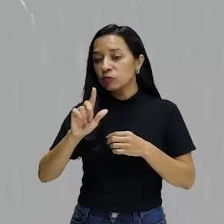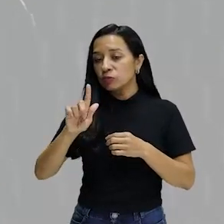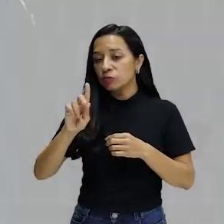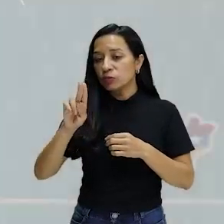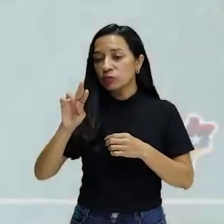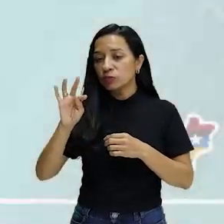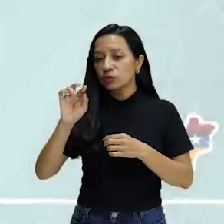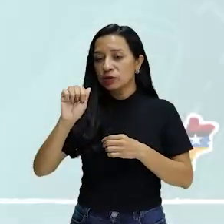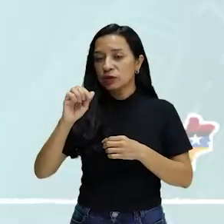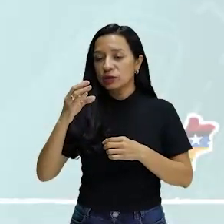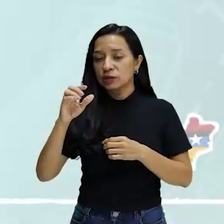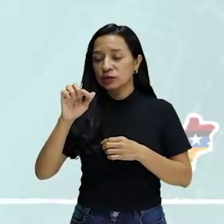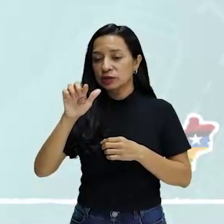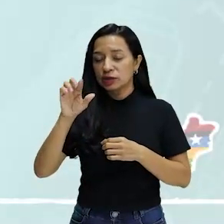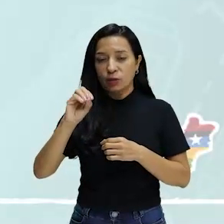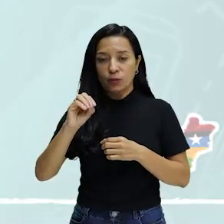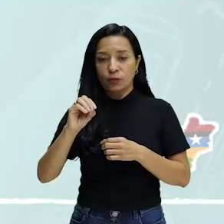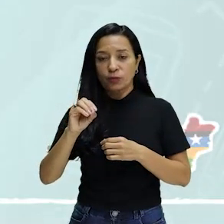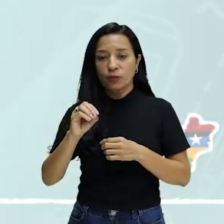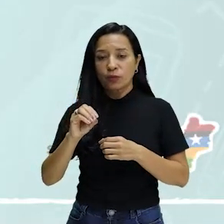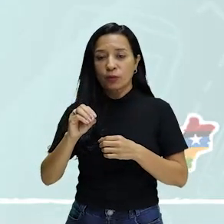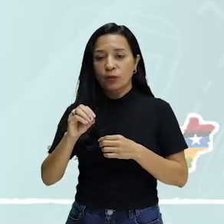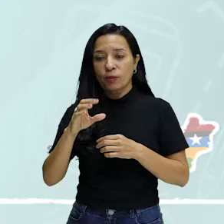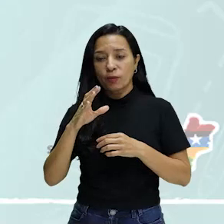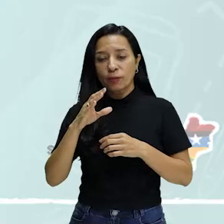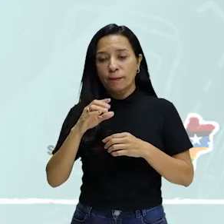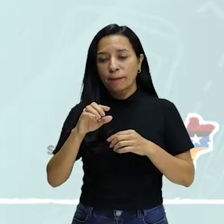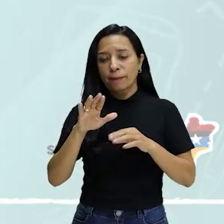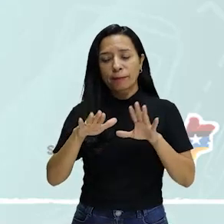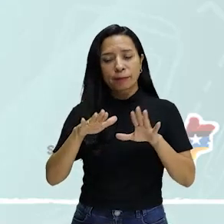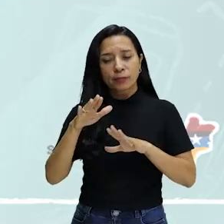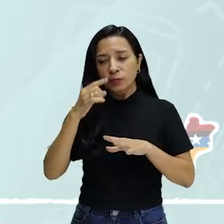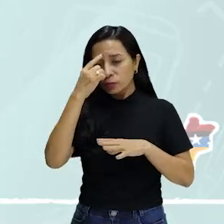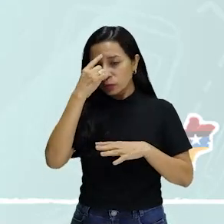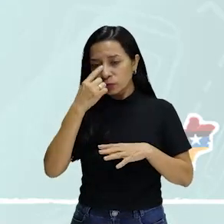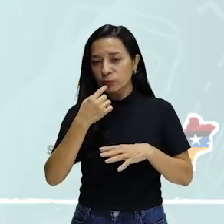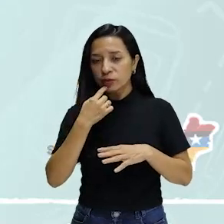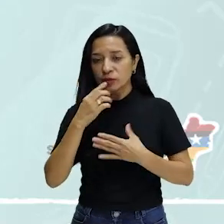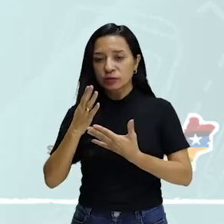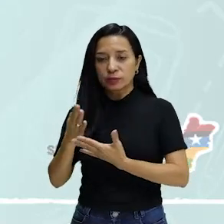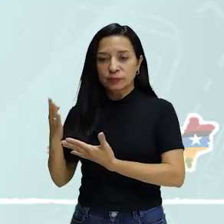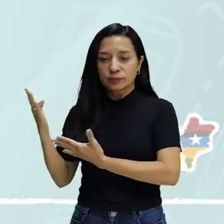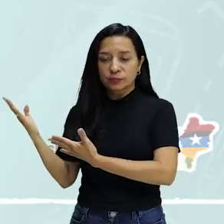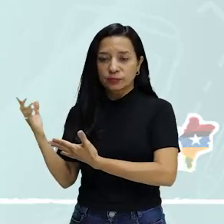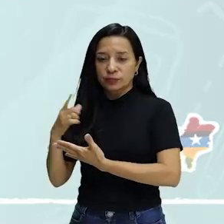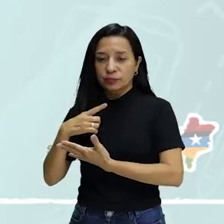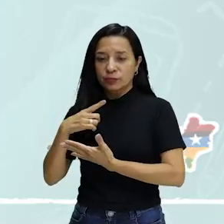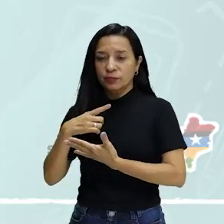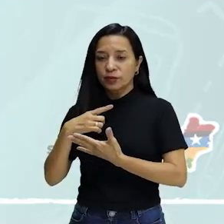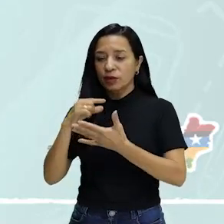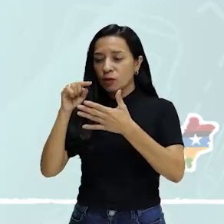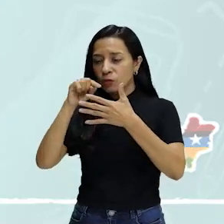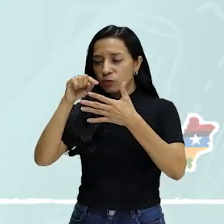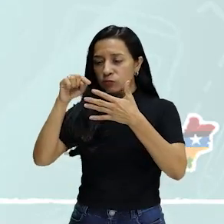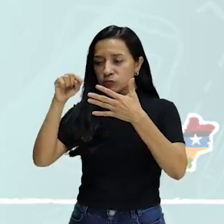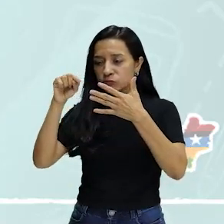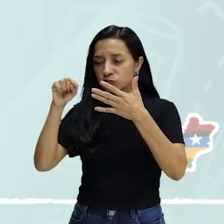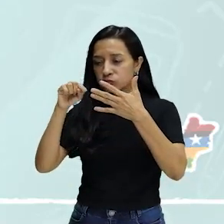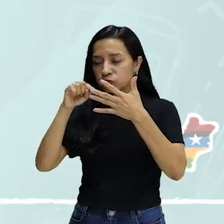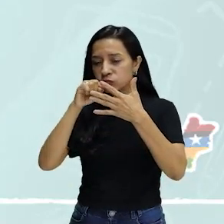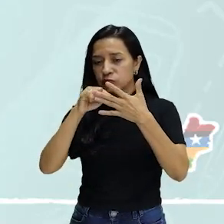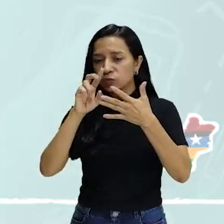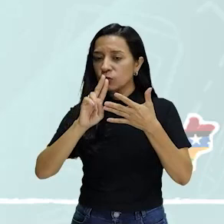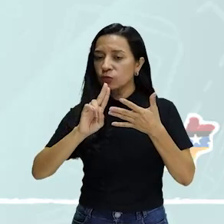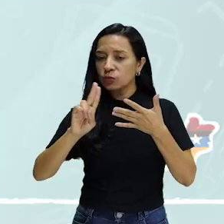gutação, pessoal, ela ocorre mais ou menos assim, como vocês estão vendo. Aqui nós vamos ter orifícios na folha que